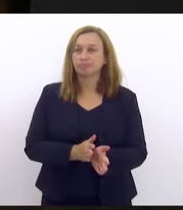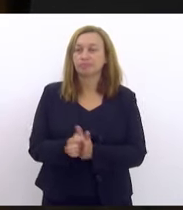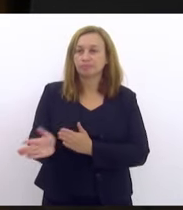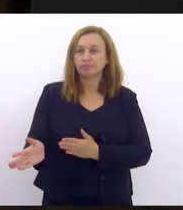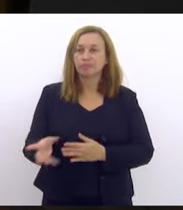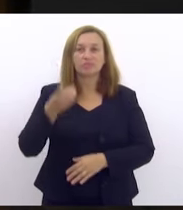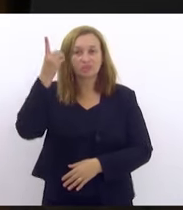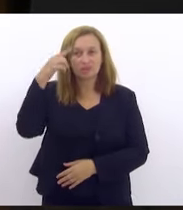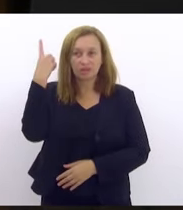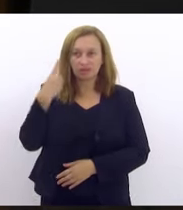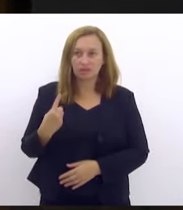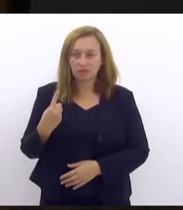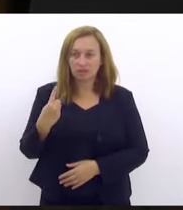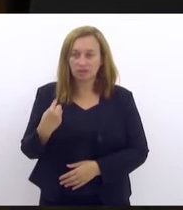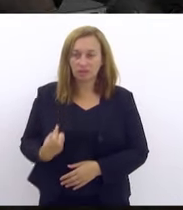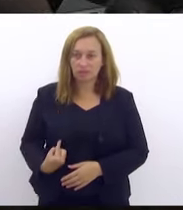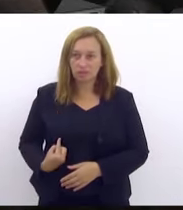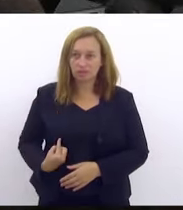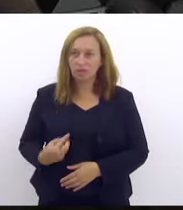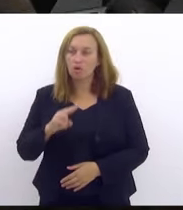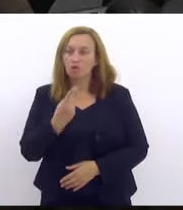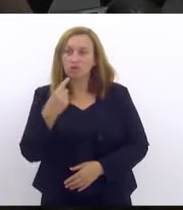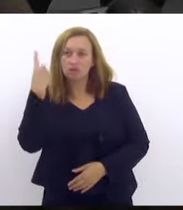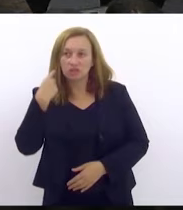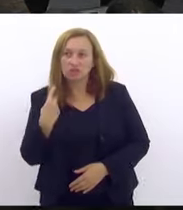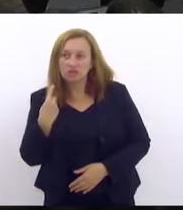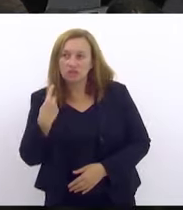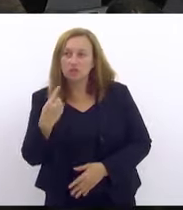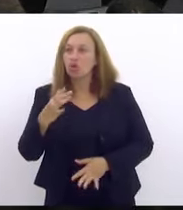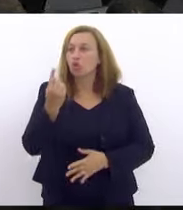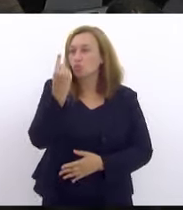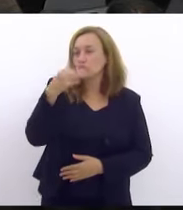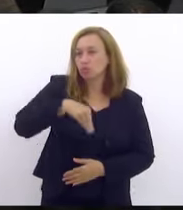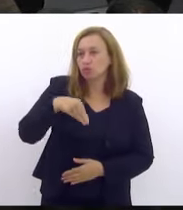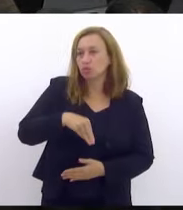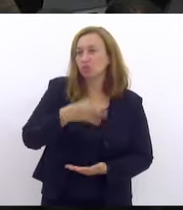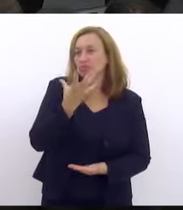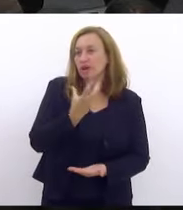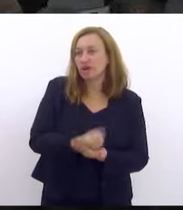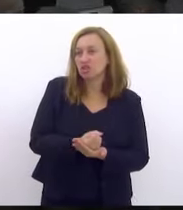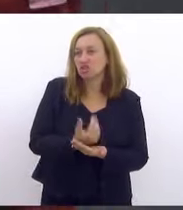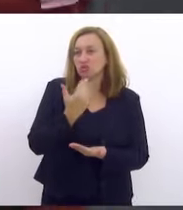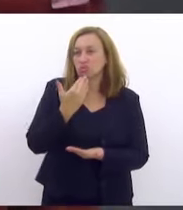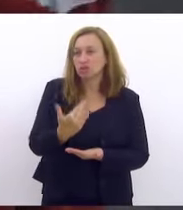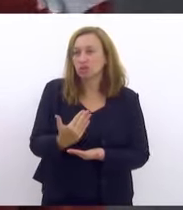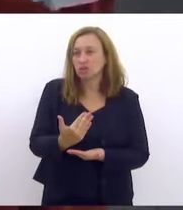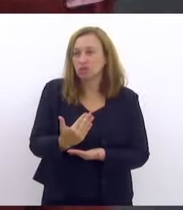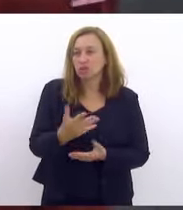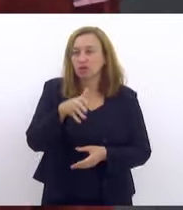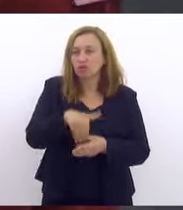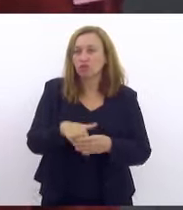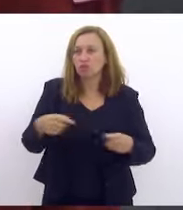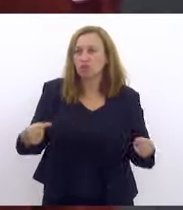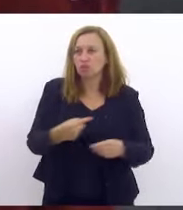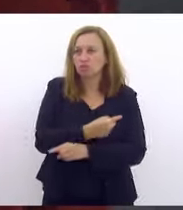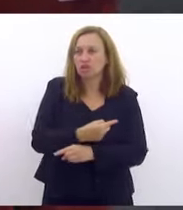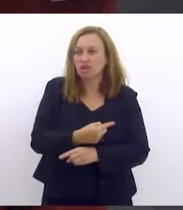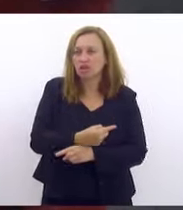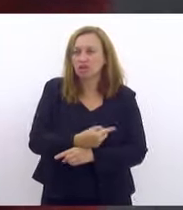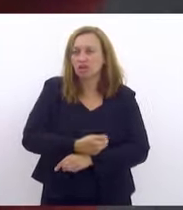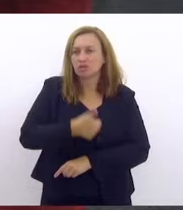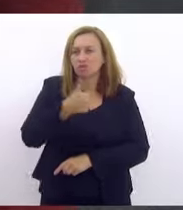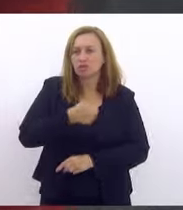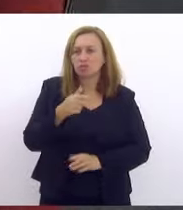Dani Balbi ou Monteiro? É, um minuto para pedir registro do voto contrário no